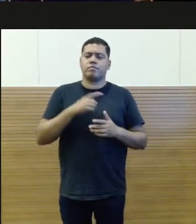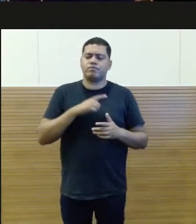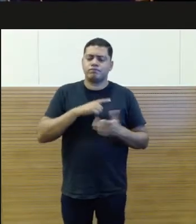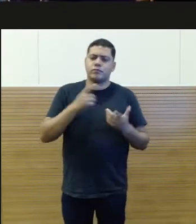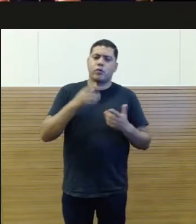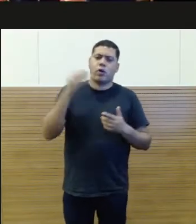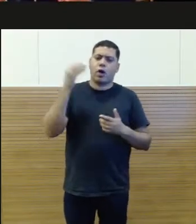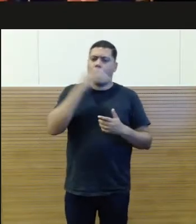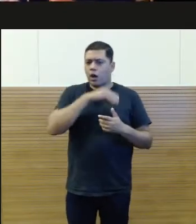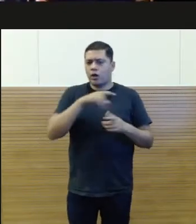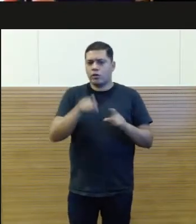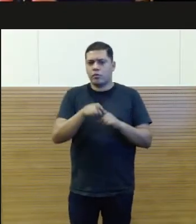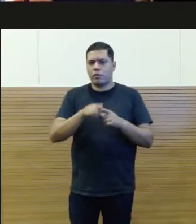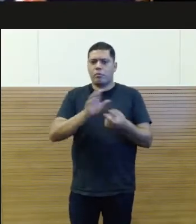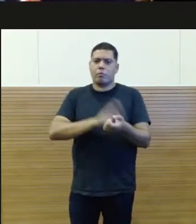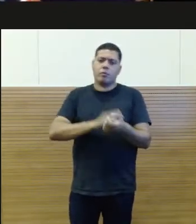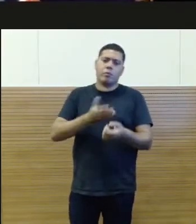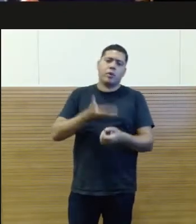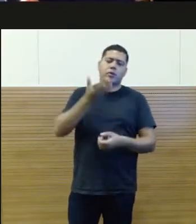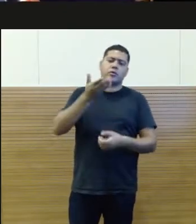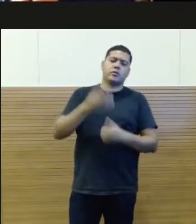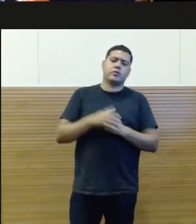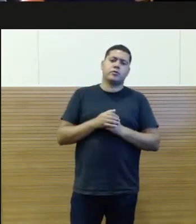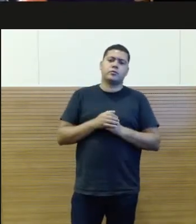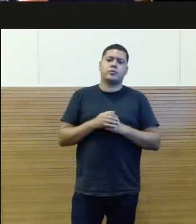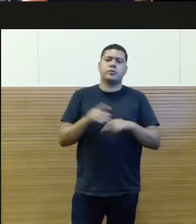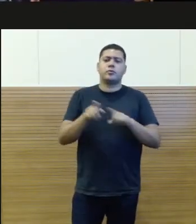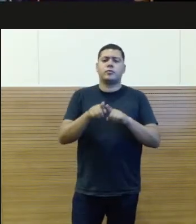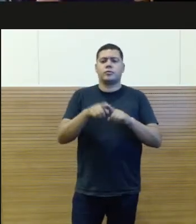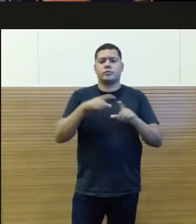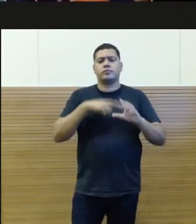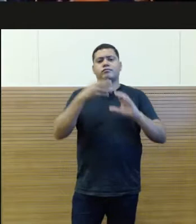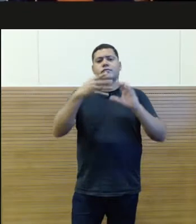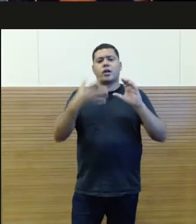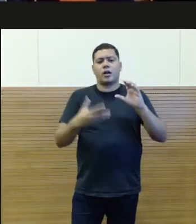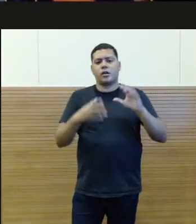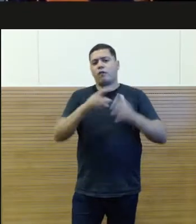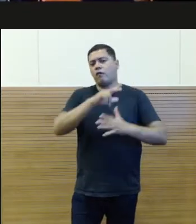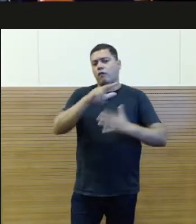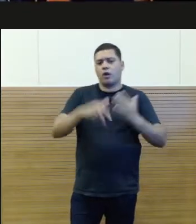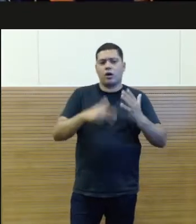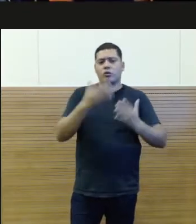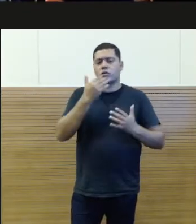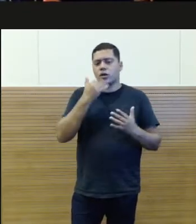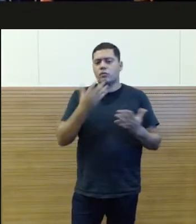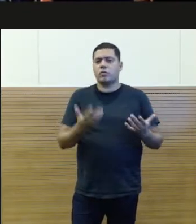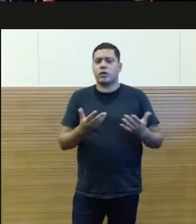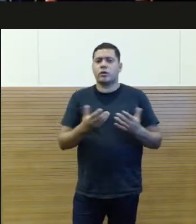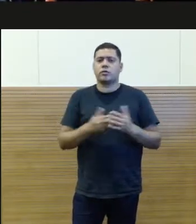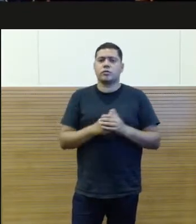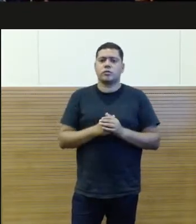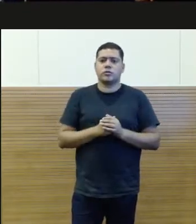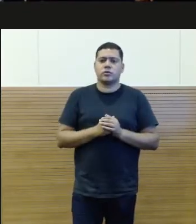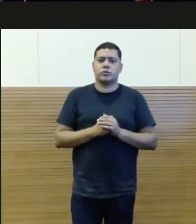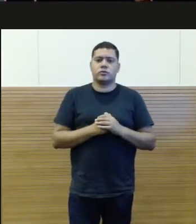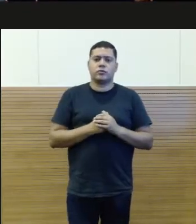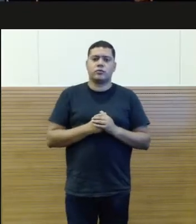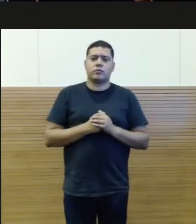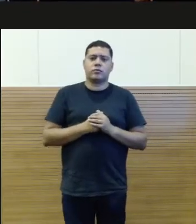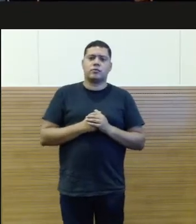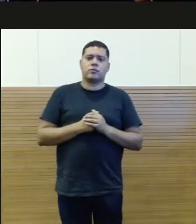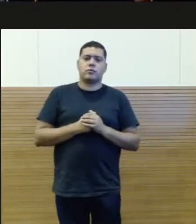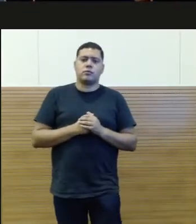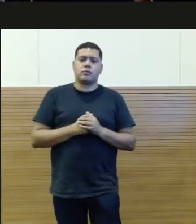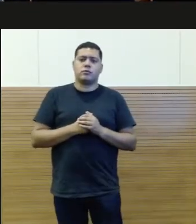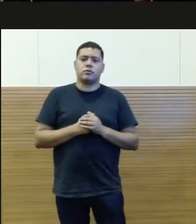pressão. Há também características várias dos alimentos, como textura, palatabilidade, a saciedade